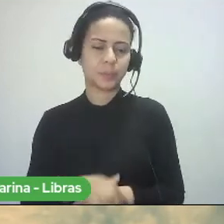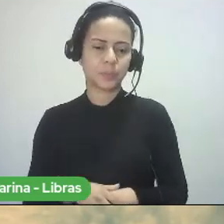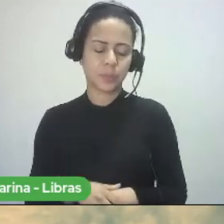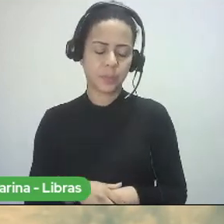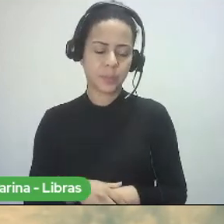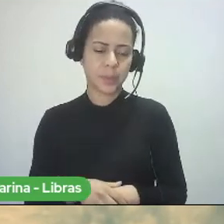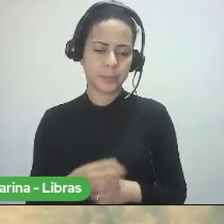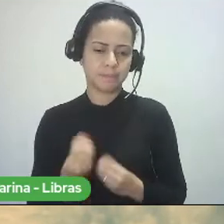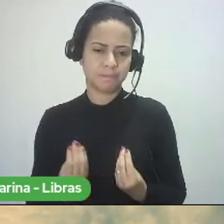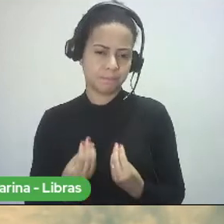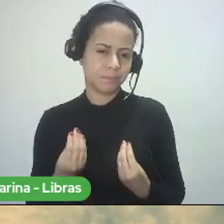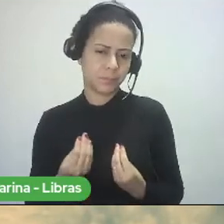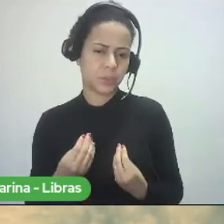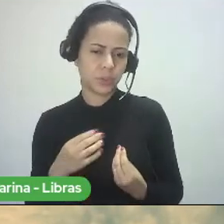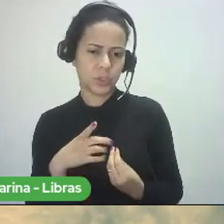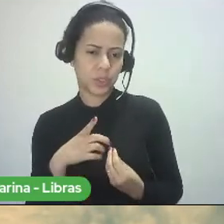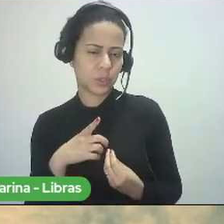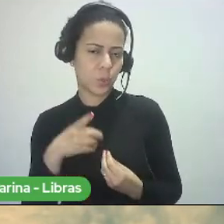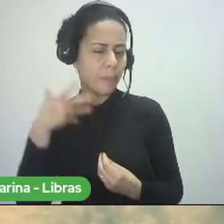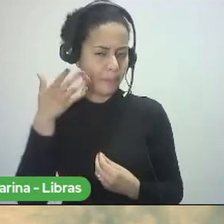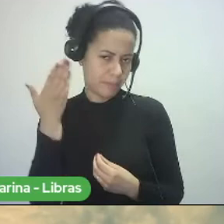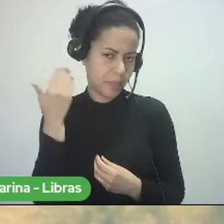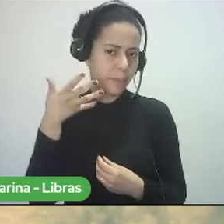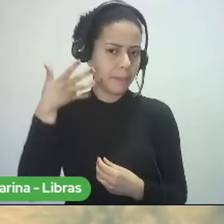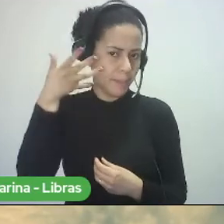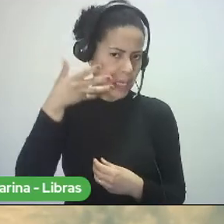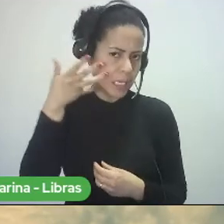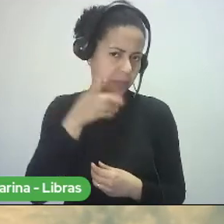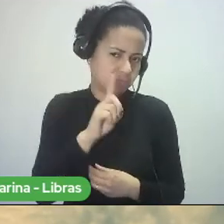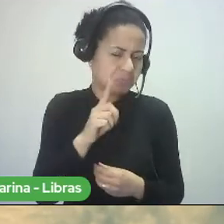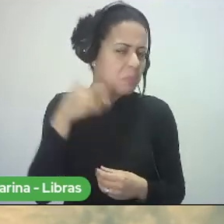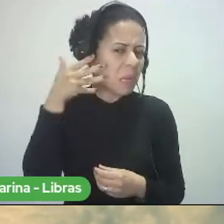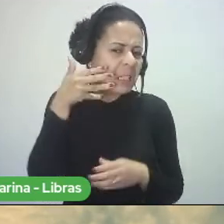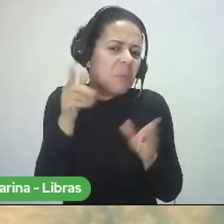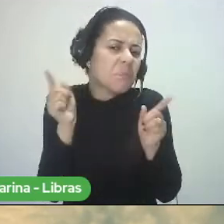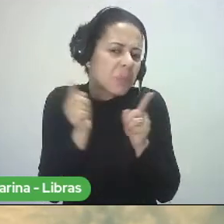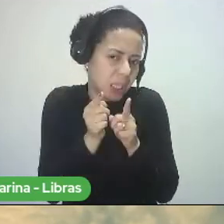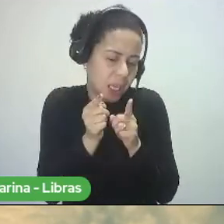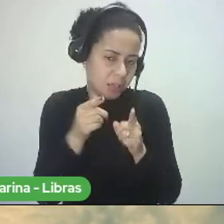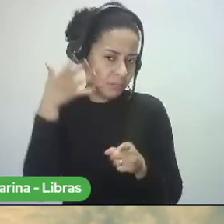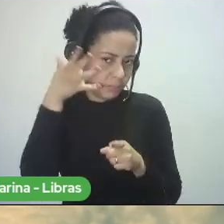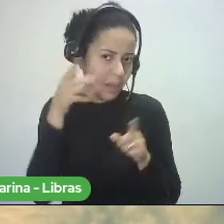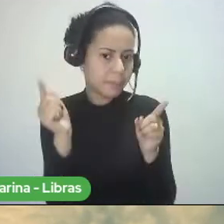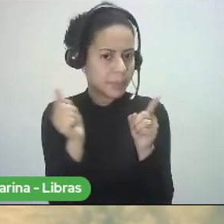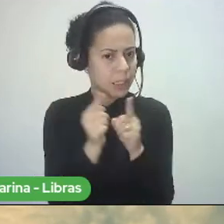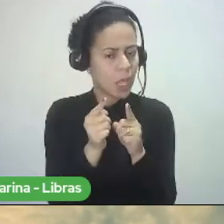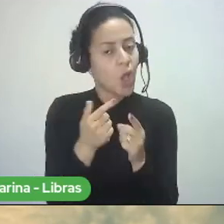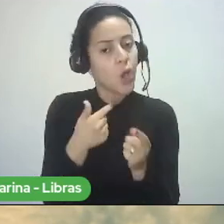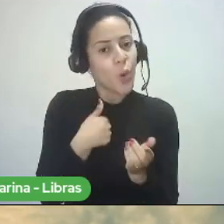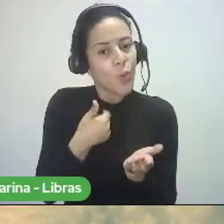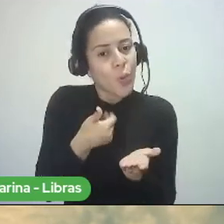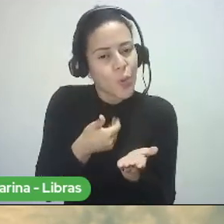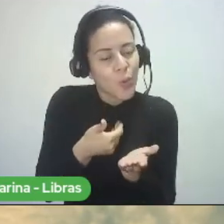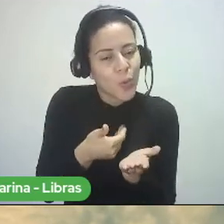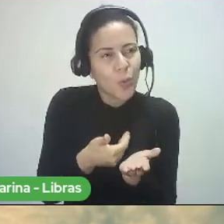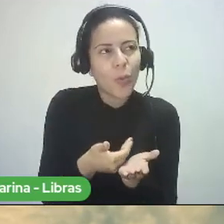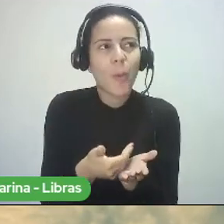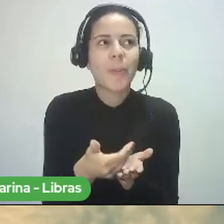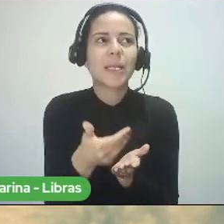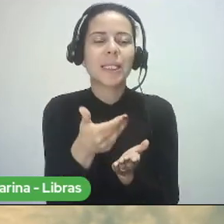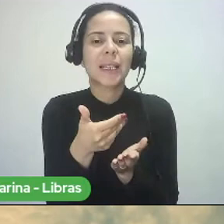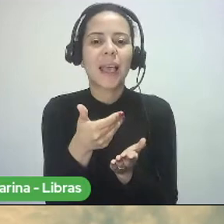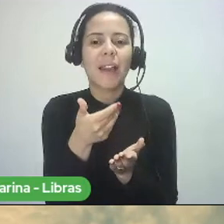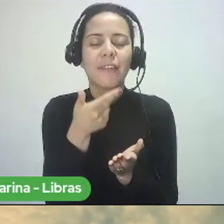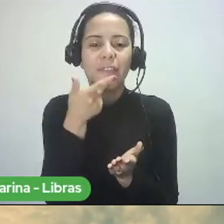Lean Inception, né, um workshop mais curto, né, em que eu comecei a fazer e quando eu